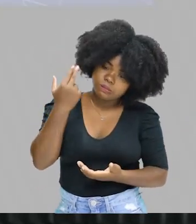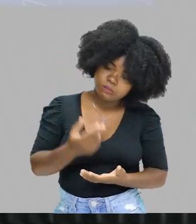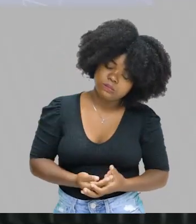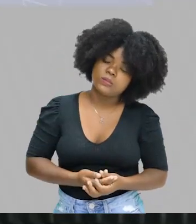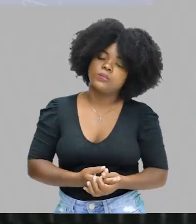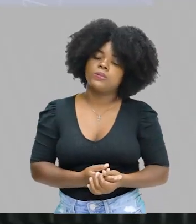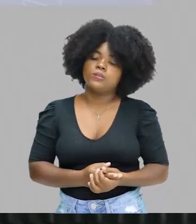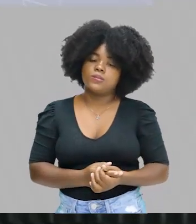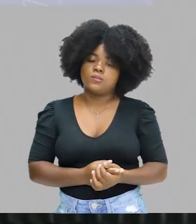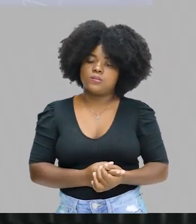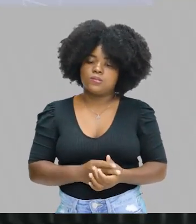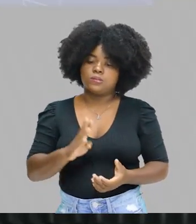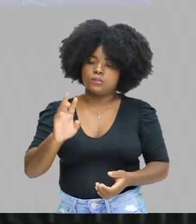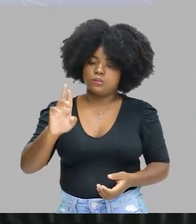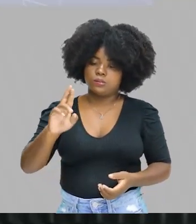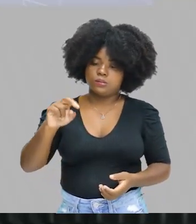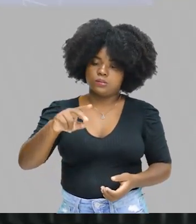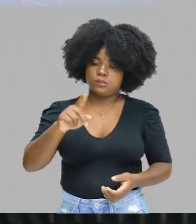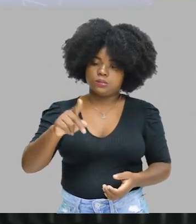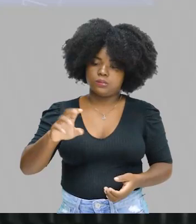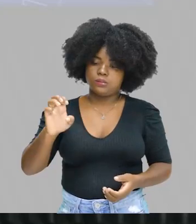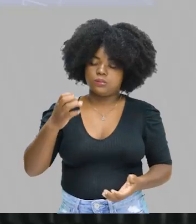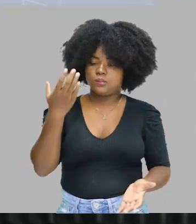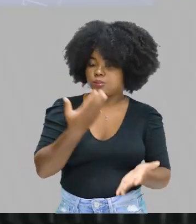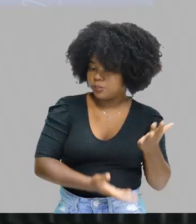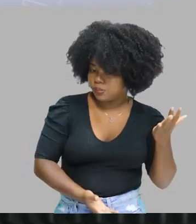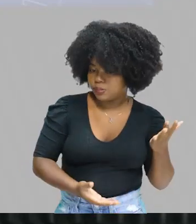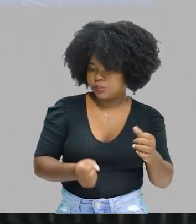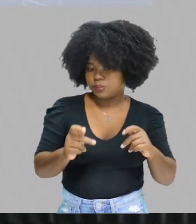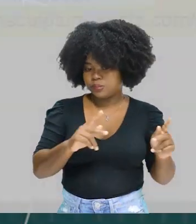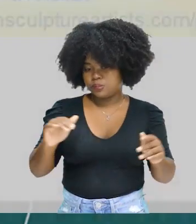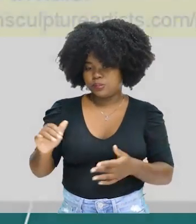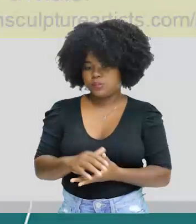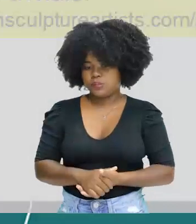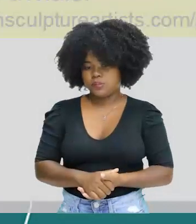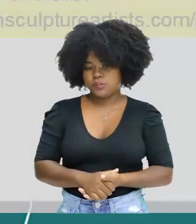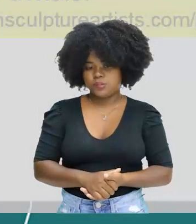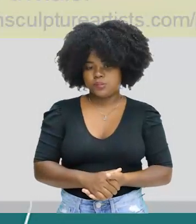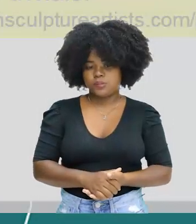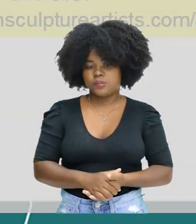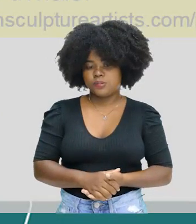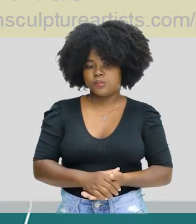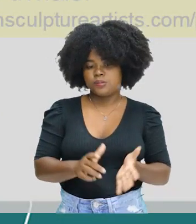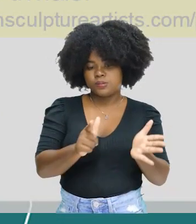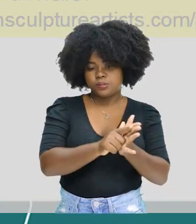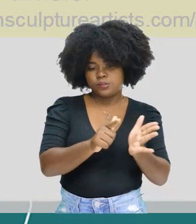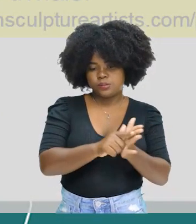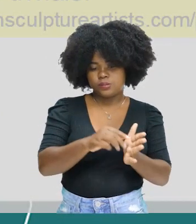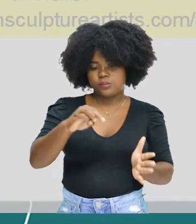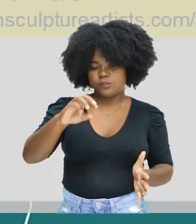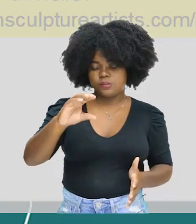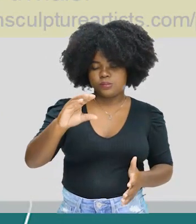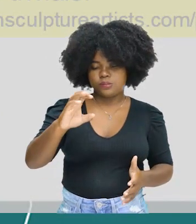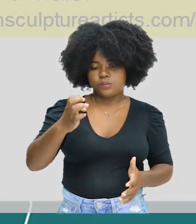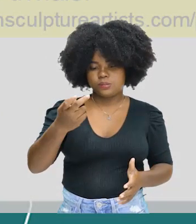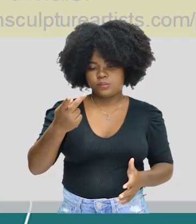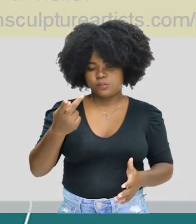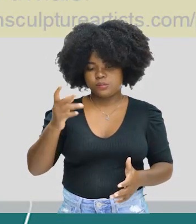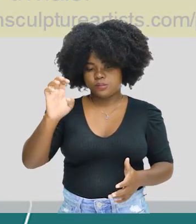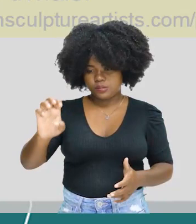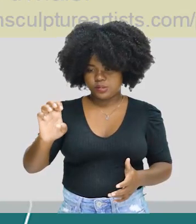tem um tempo de vida, comparativamente a outros materiais, bem mais curto. Papel machê, aquele com cola